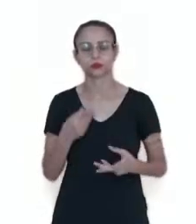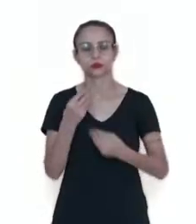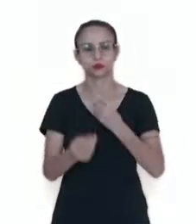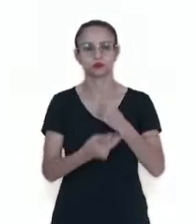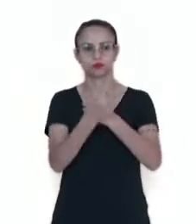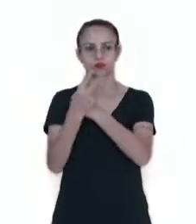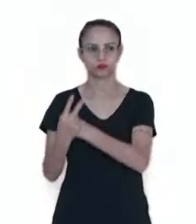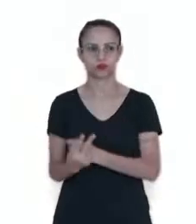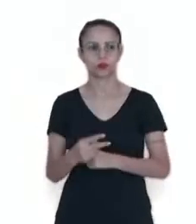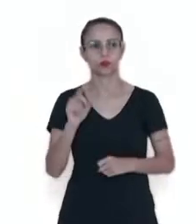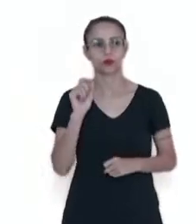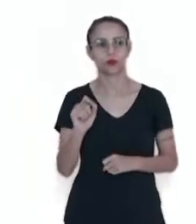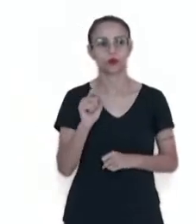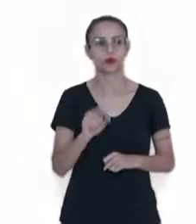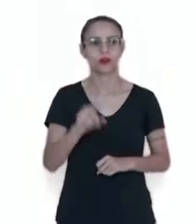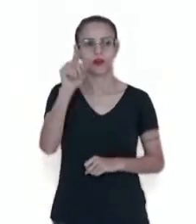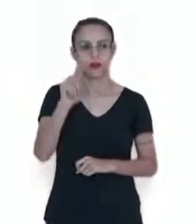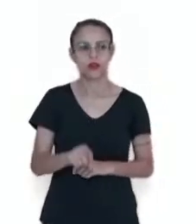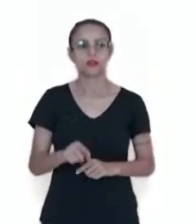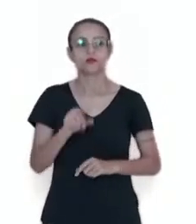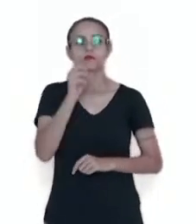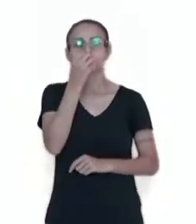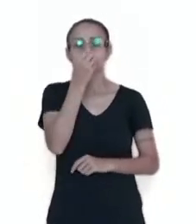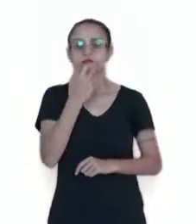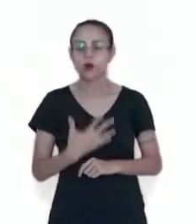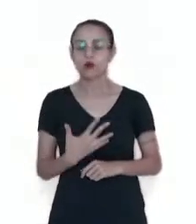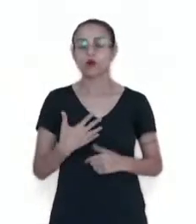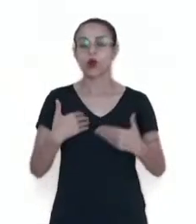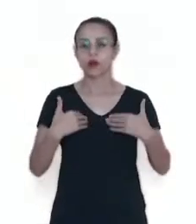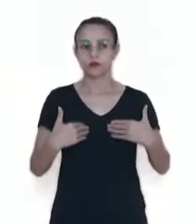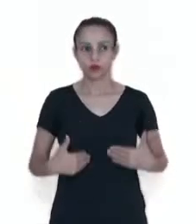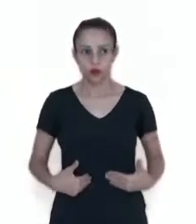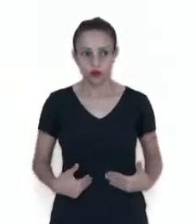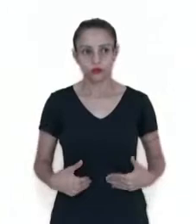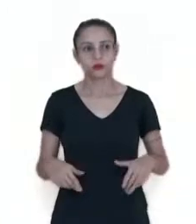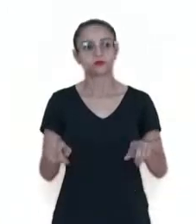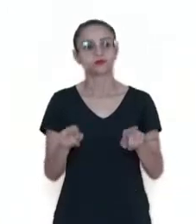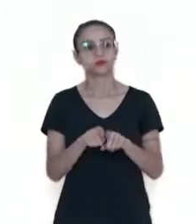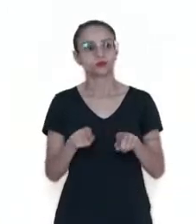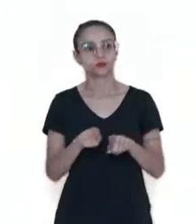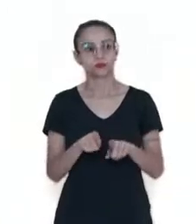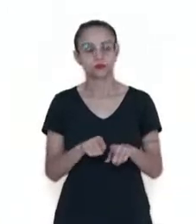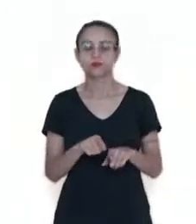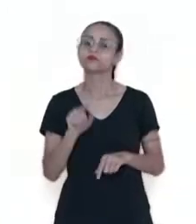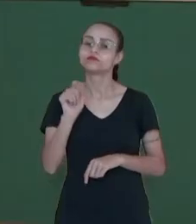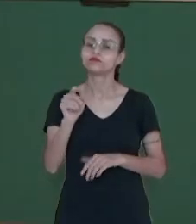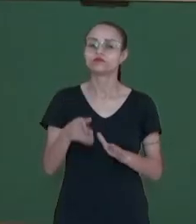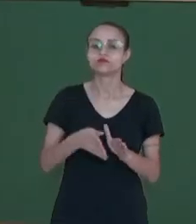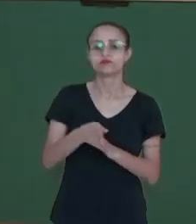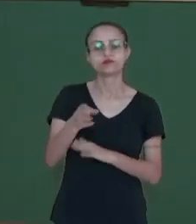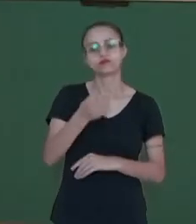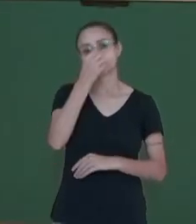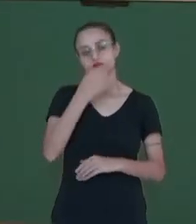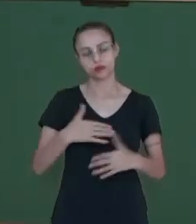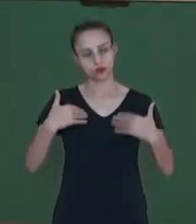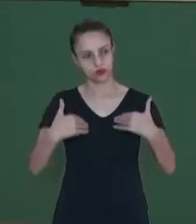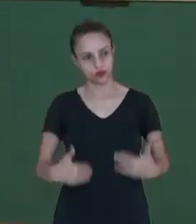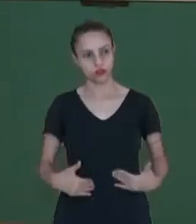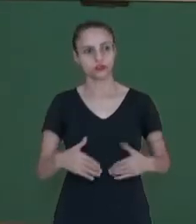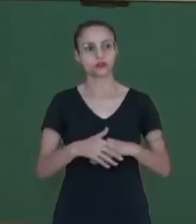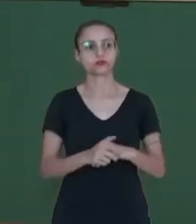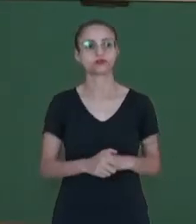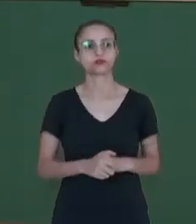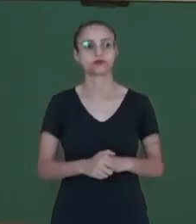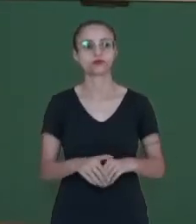elas? Indicada para a manutenção da boa forma. Então, elas são indicadas para boa forma.